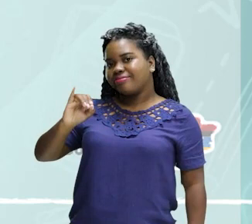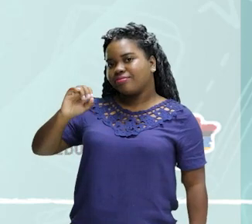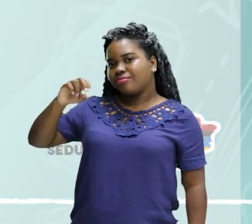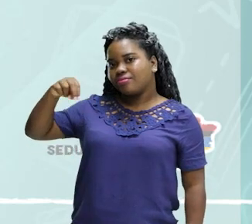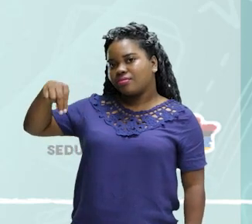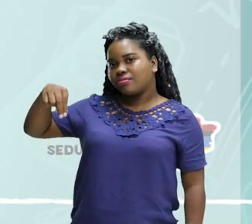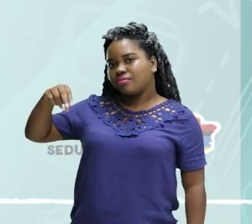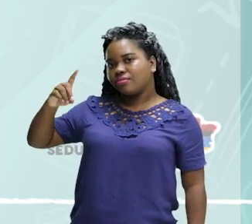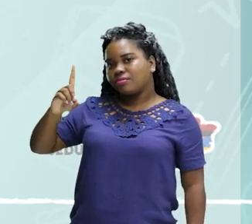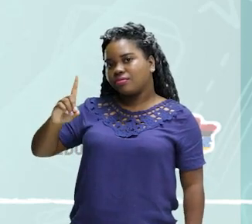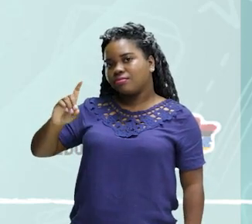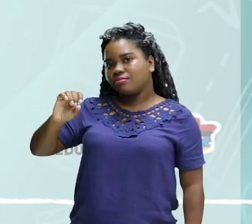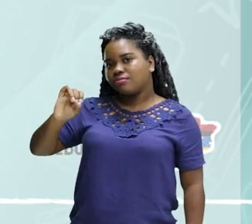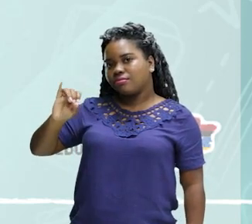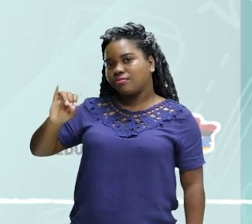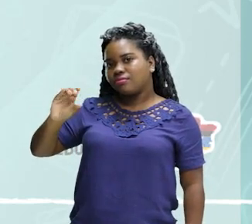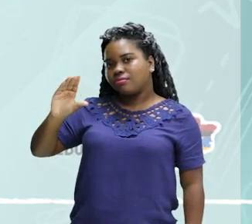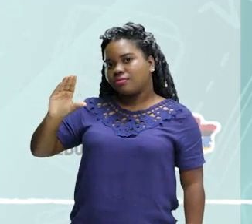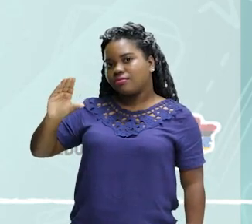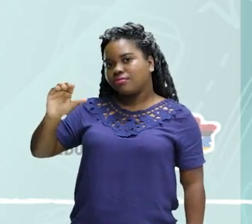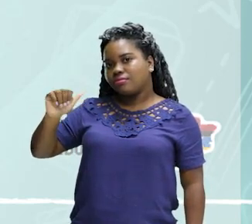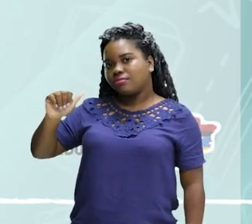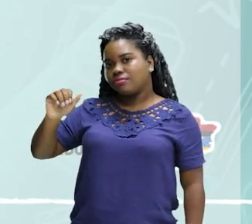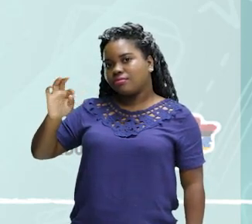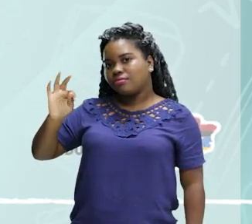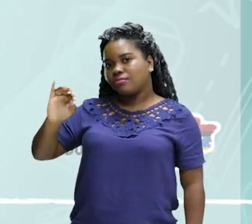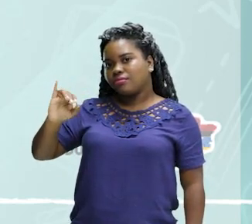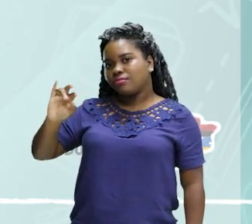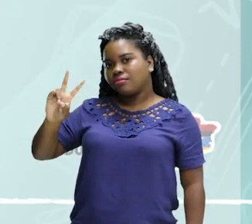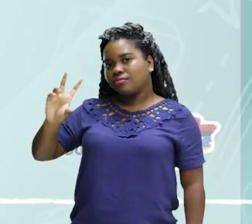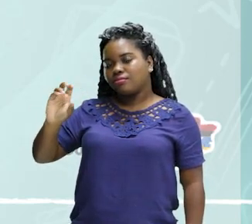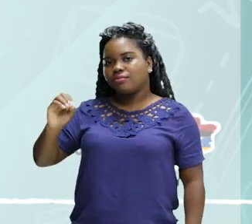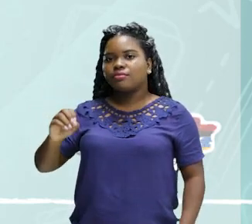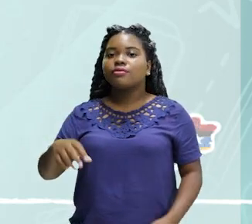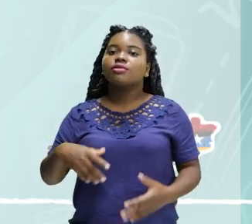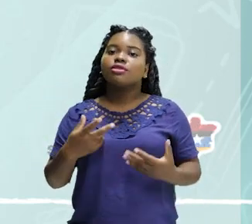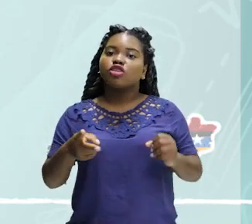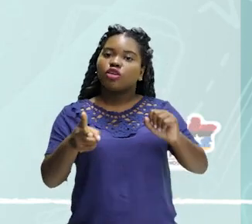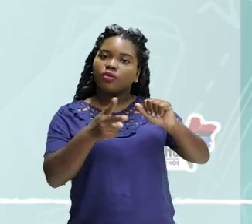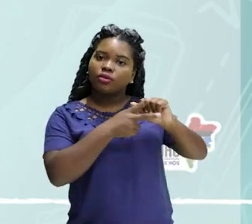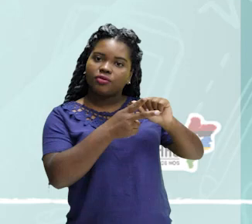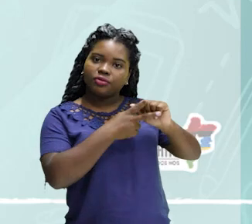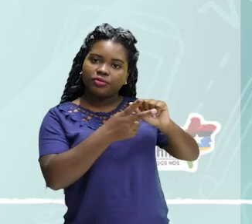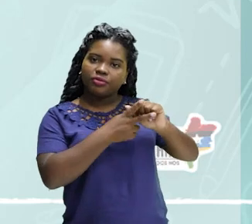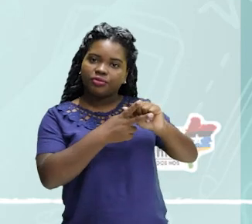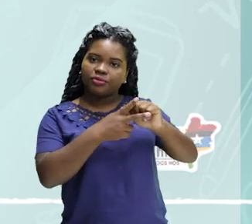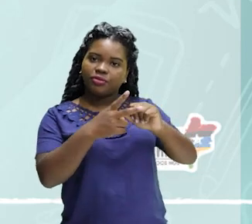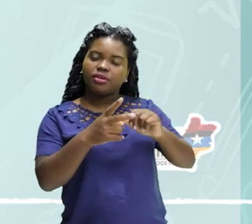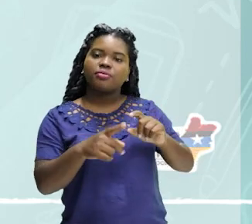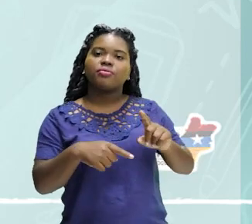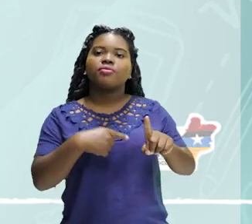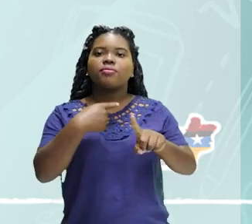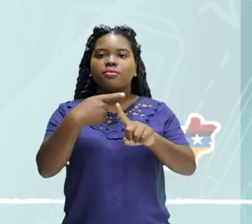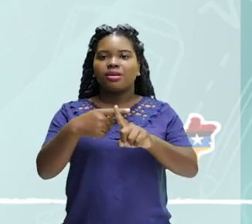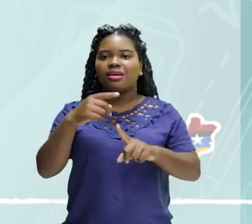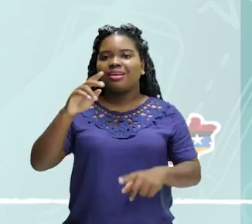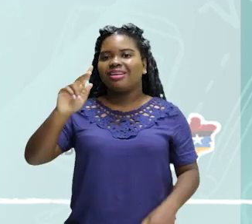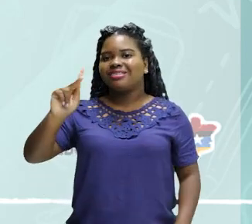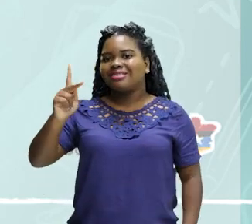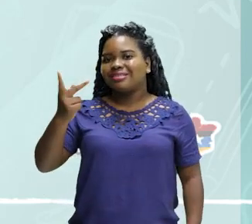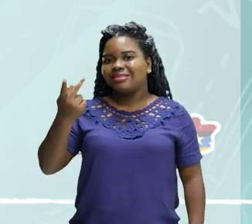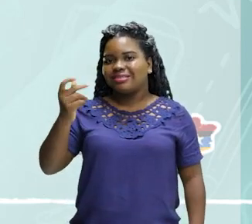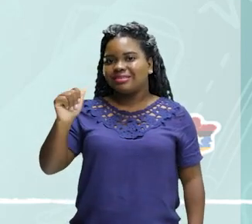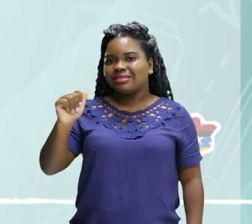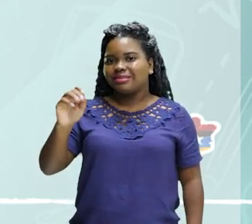mais o verbo auxiliar haber. No modo indicativo, como é que funciona? Quais são